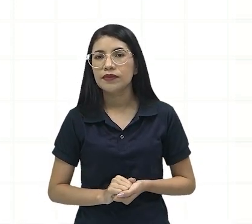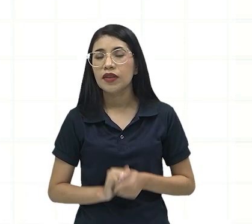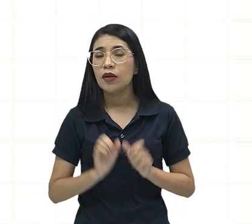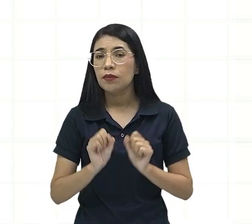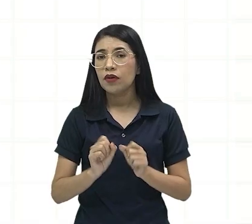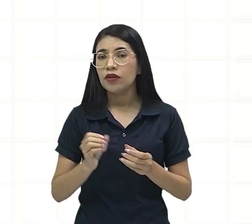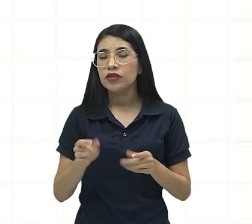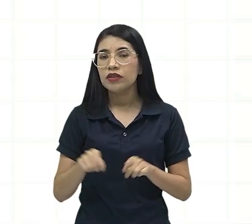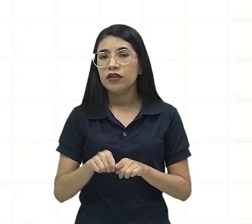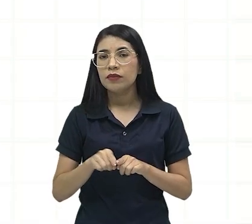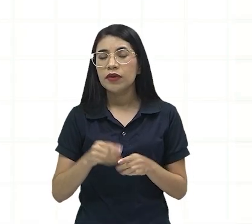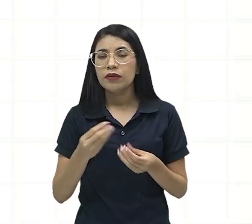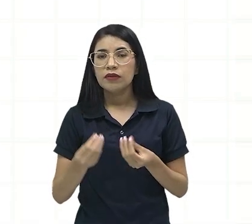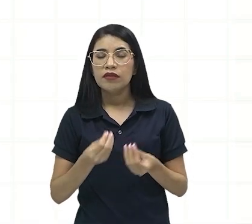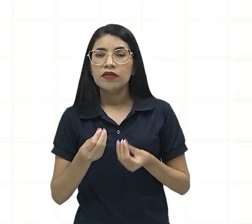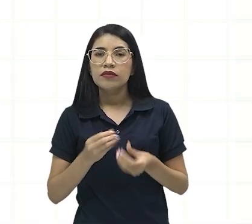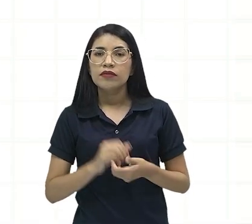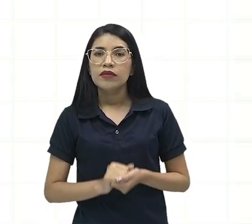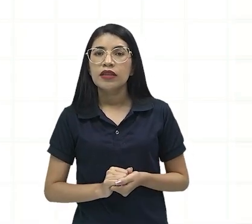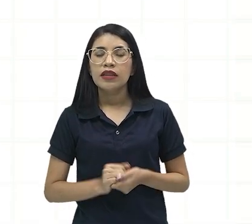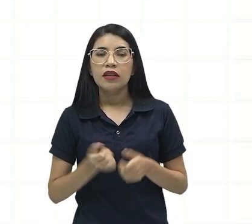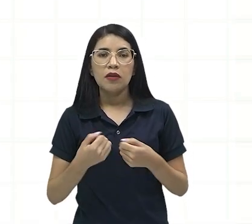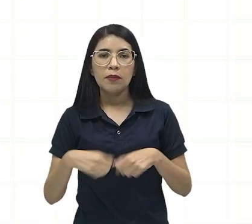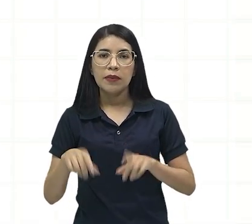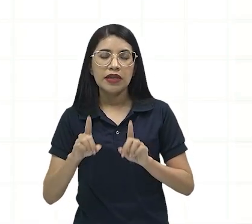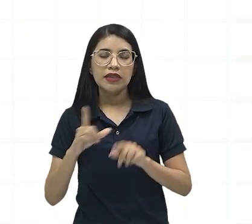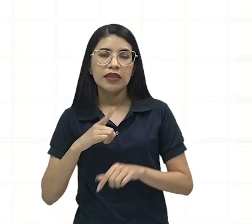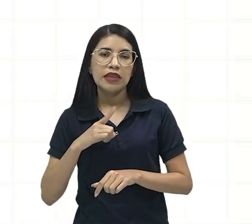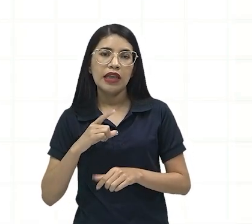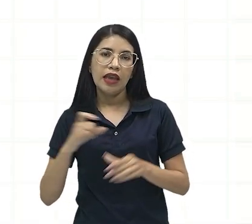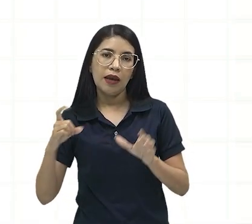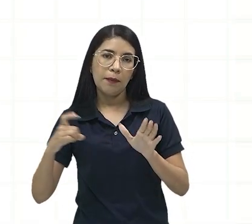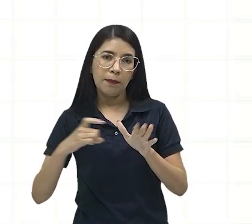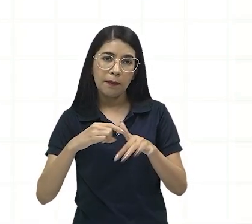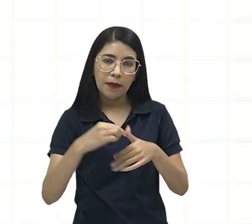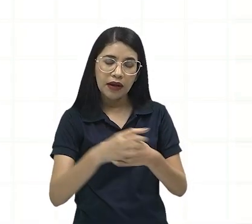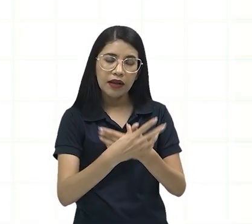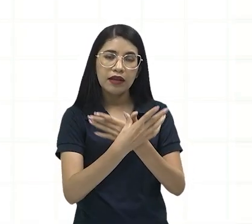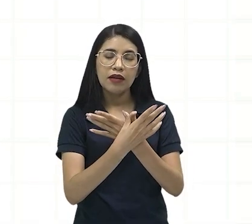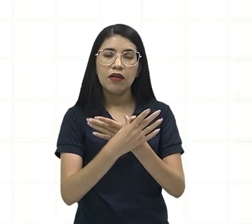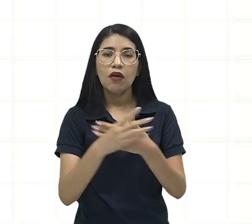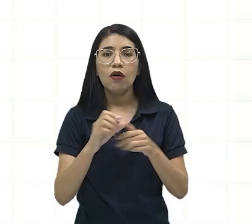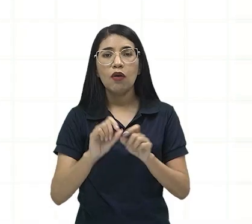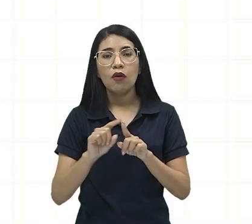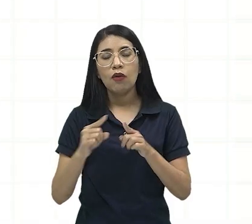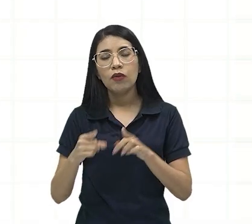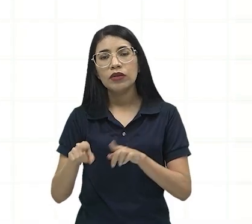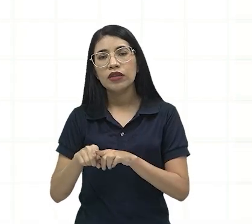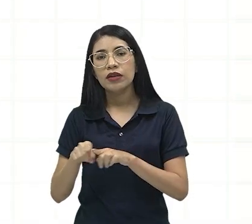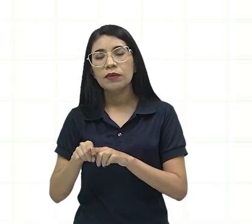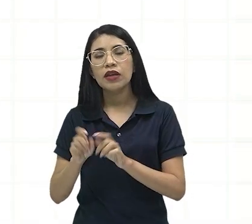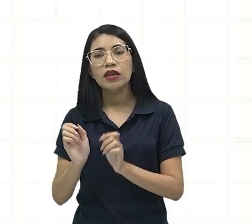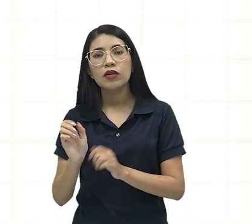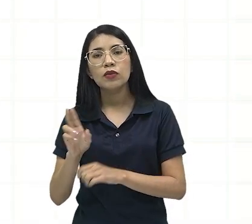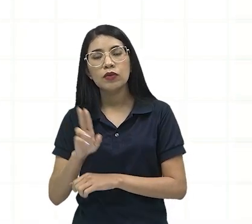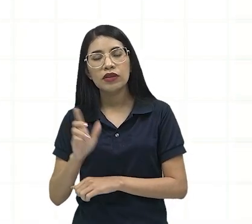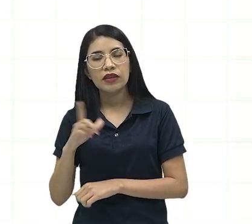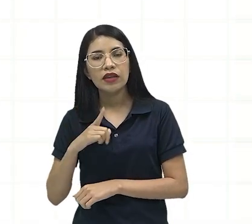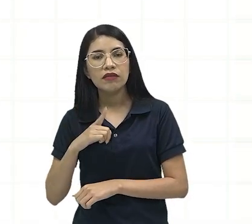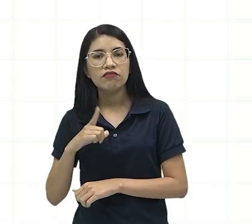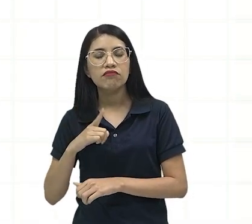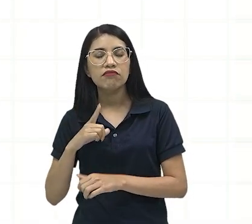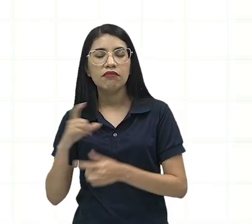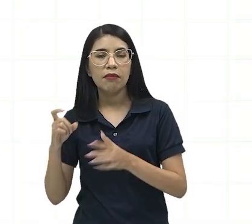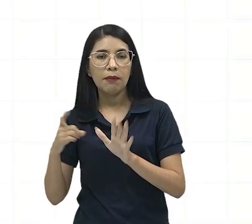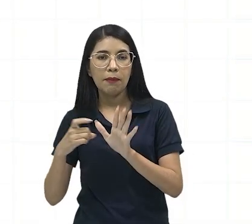pode ocorrer diretamente, sem metamorfose, ou indiretamente com metamorfose. E aí nós